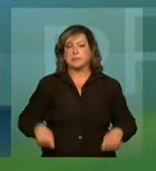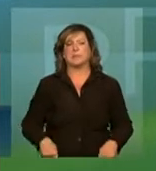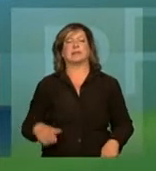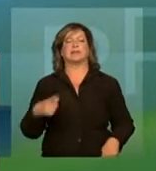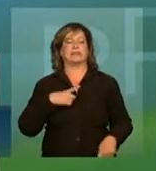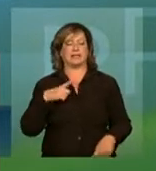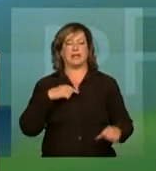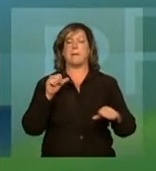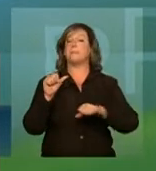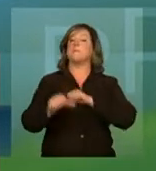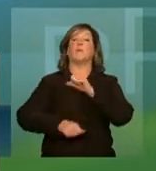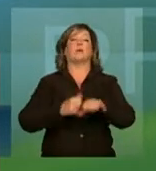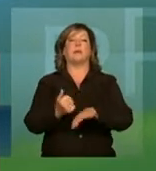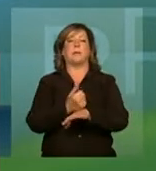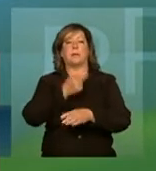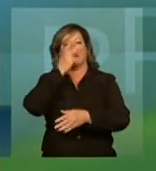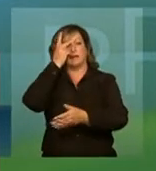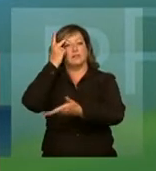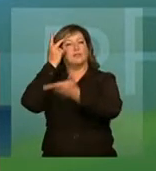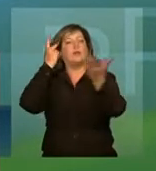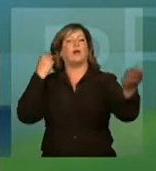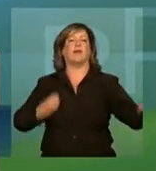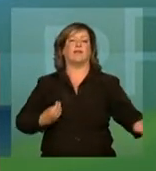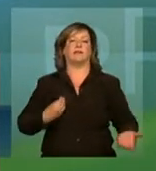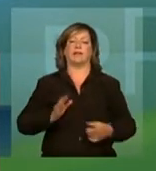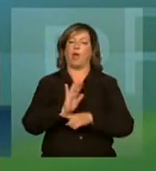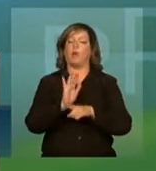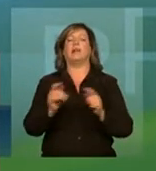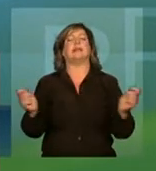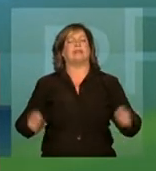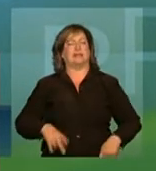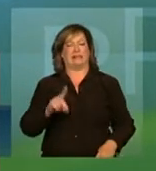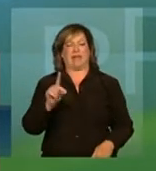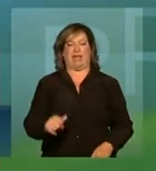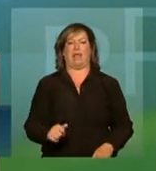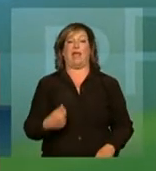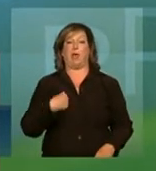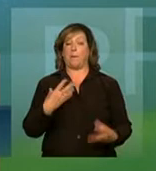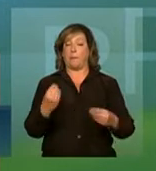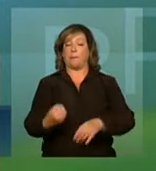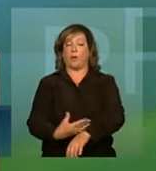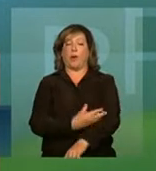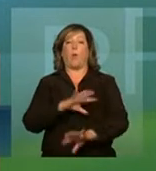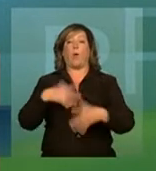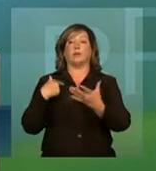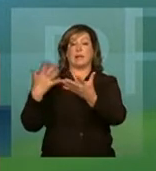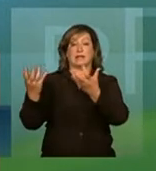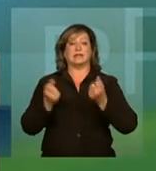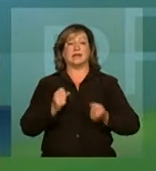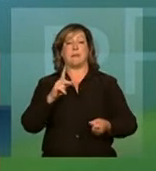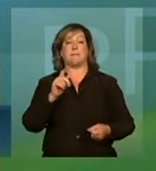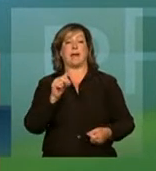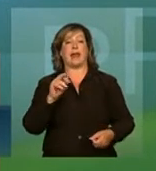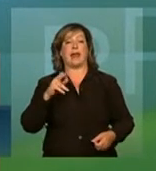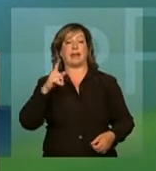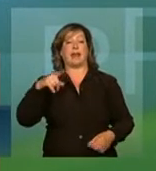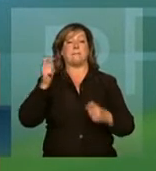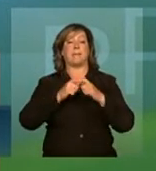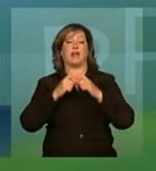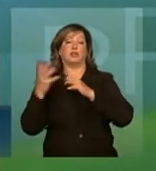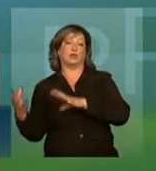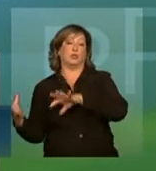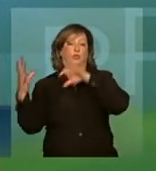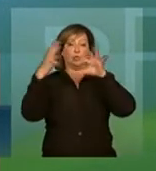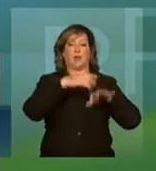temos de mudar para melhor a vida das pessoas. Fiquei muito feliz e muito comovida quando recebi os médicos no estado do Paraná e quando